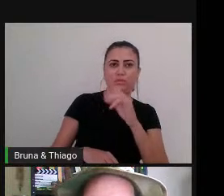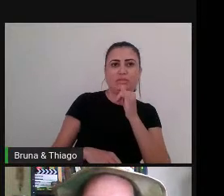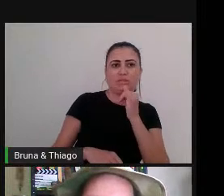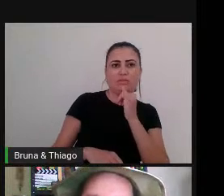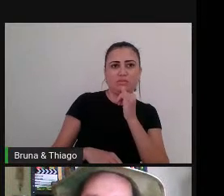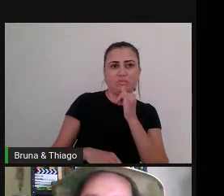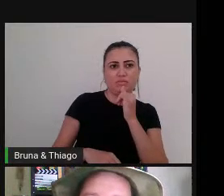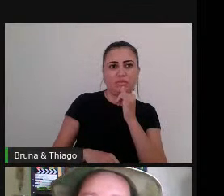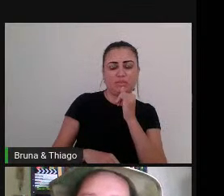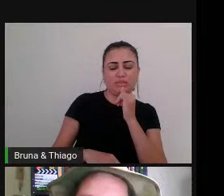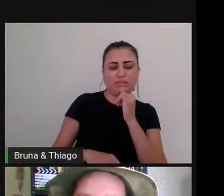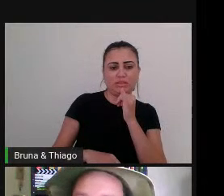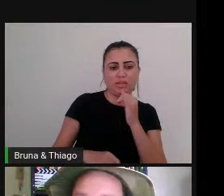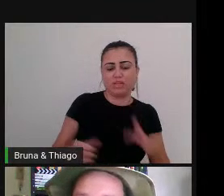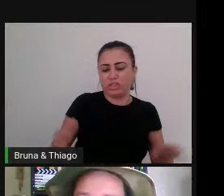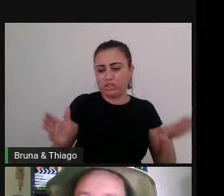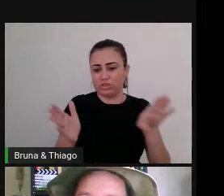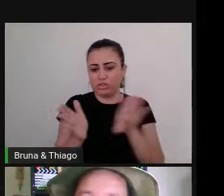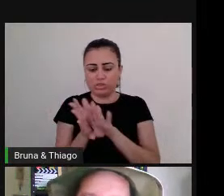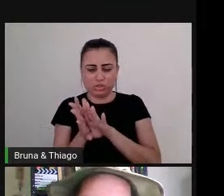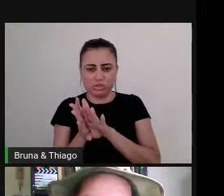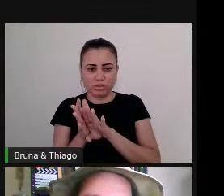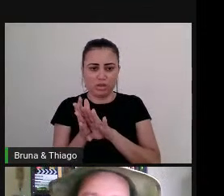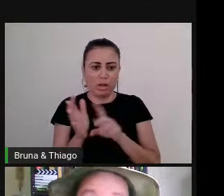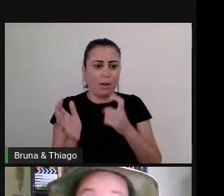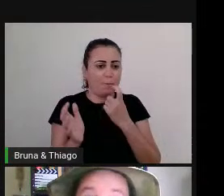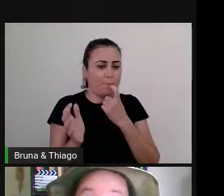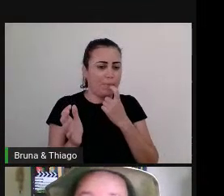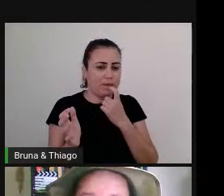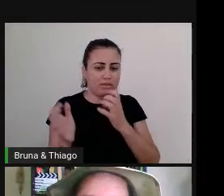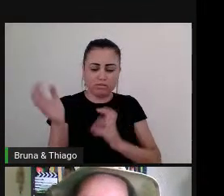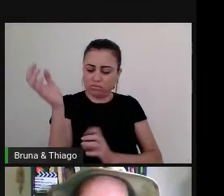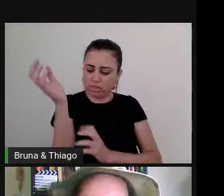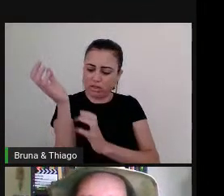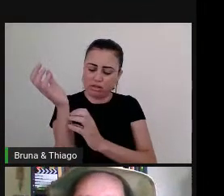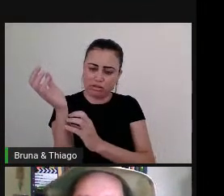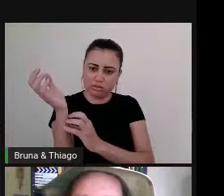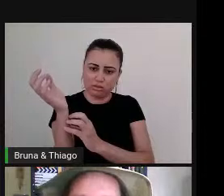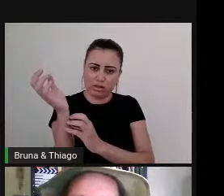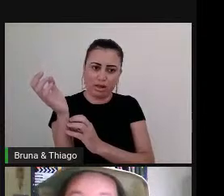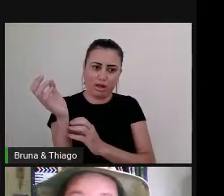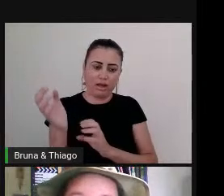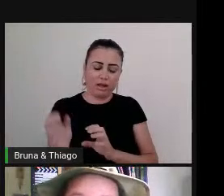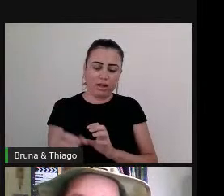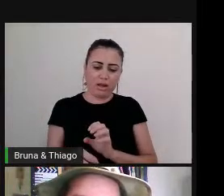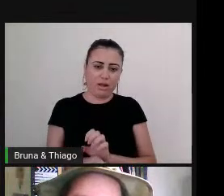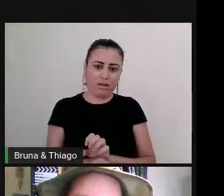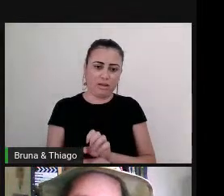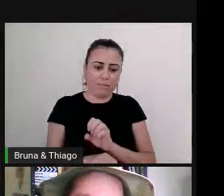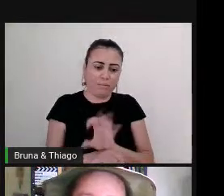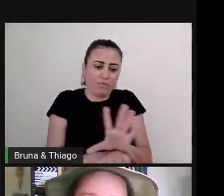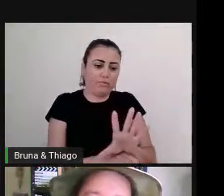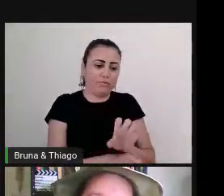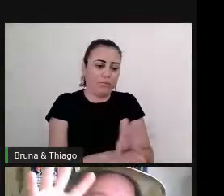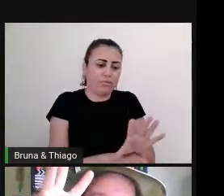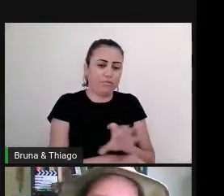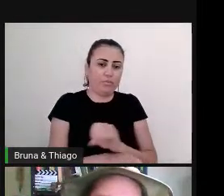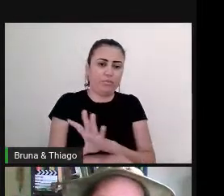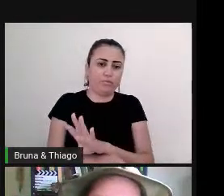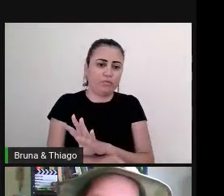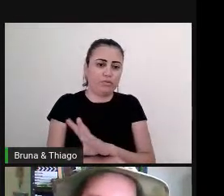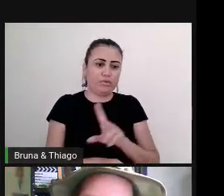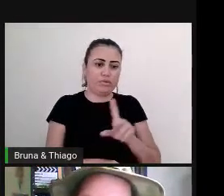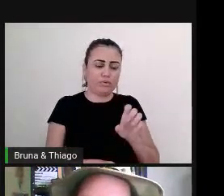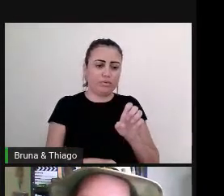né? Significa que ela está em ataque, ela está em posição de raiva, ou seja, ela está detectando a presença de um possível inimigo. E aí ela